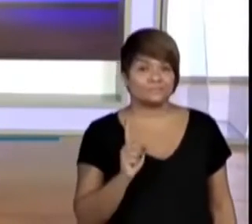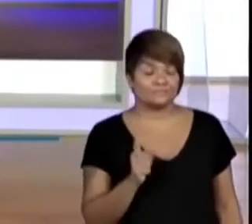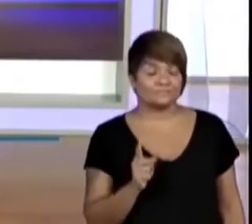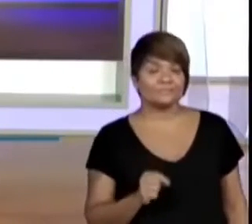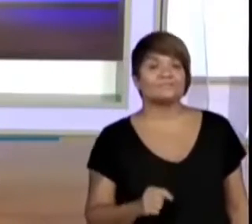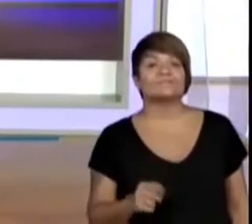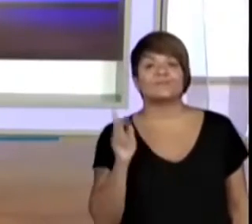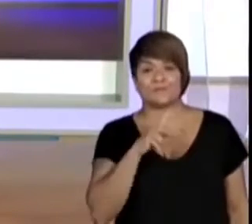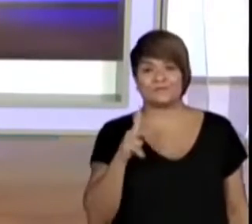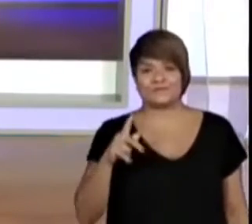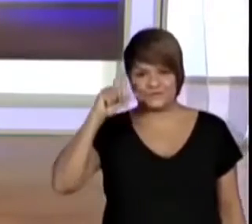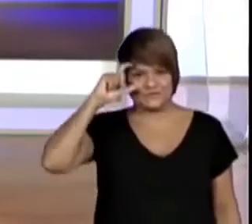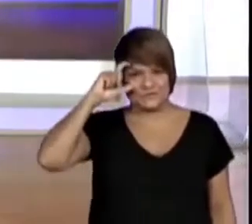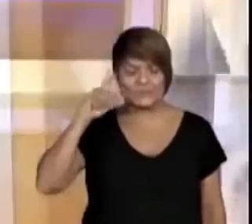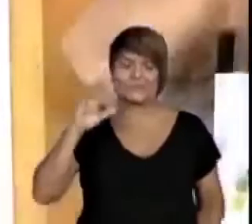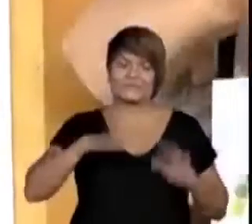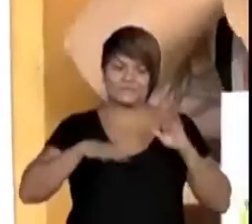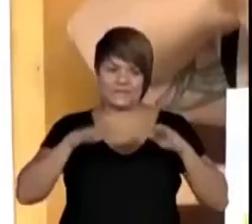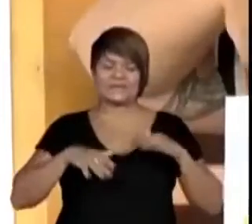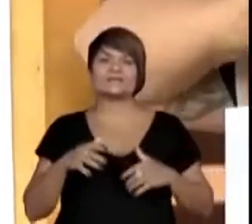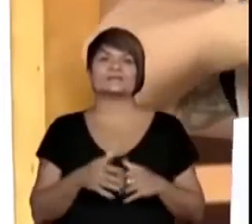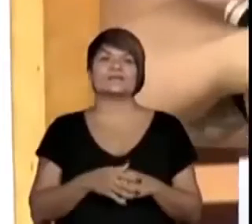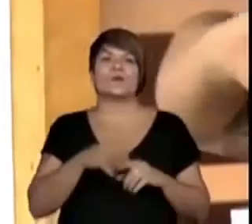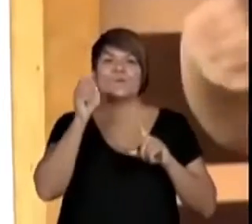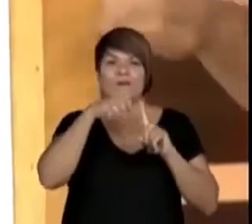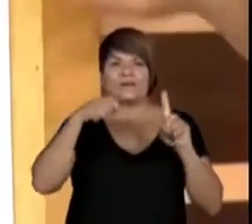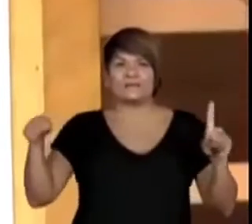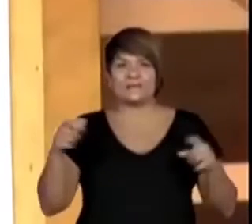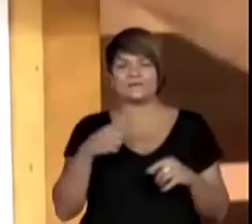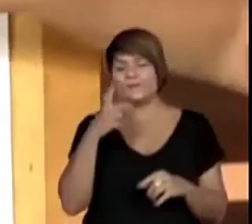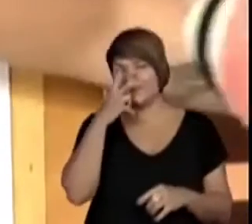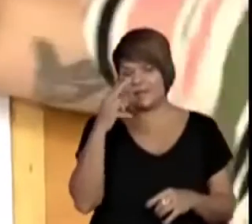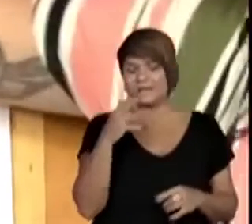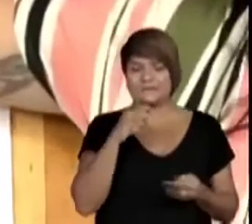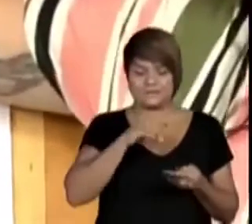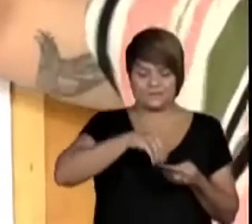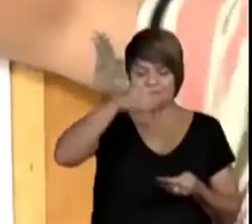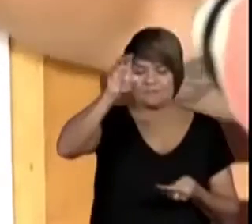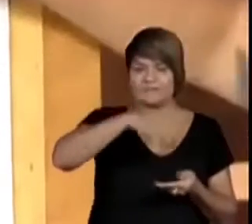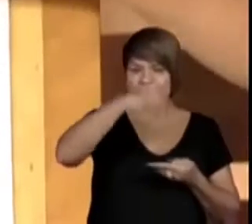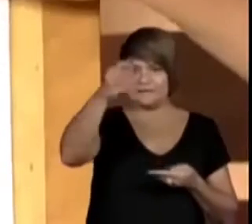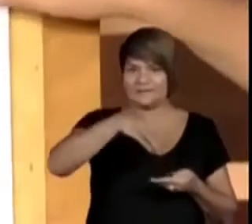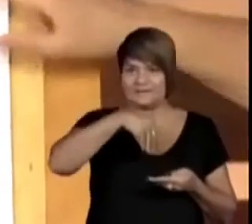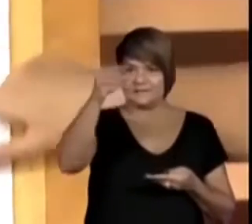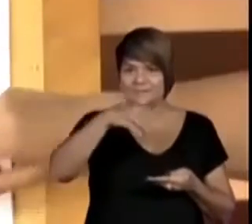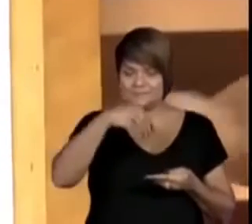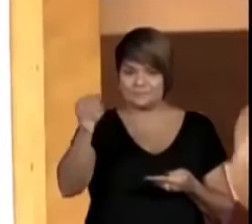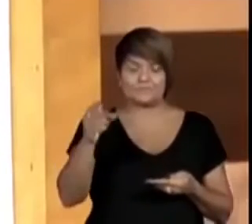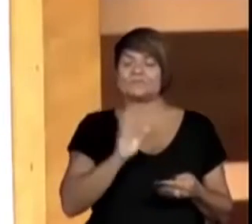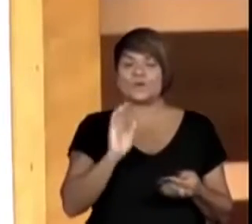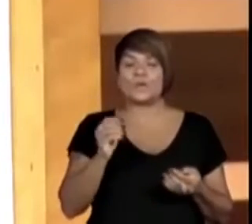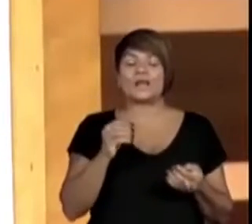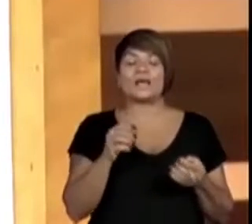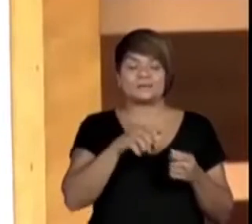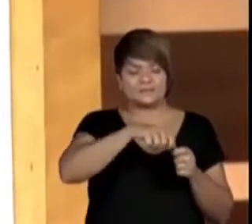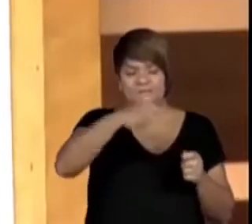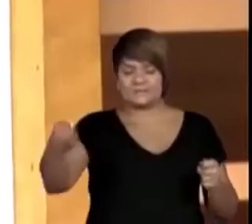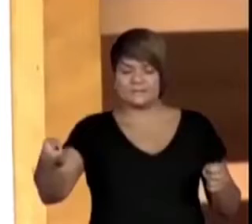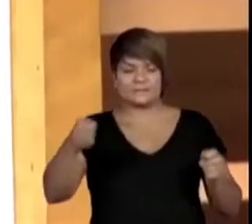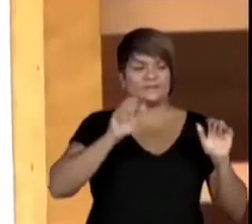porque às vezes o calendário ele fica todo como se fosse um caderninho, assim. E aí ela separou e colocou aqui, ó,